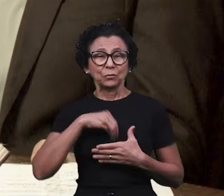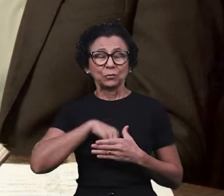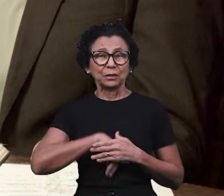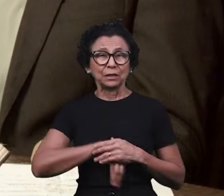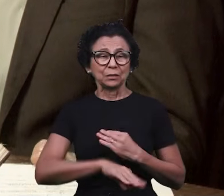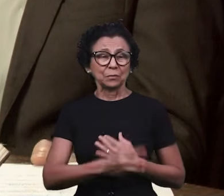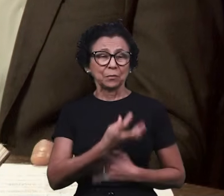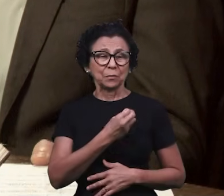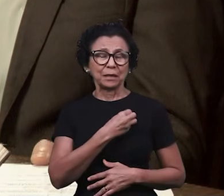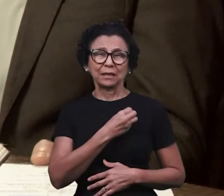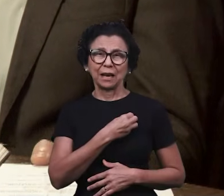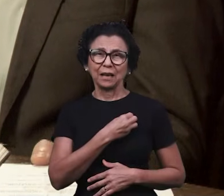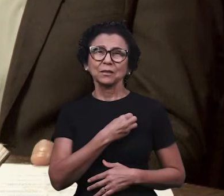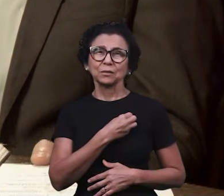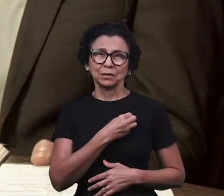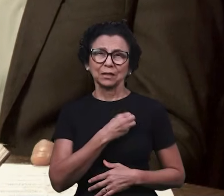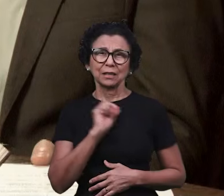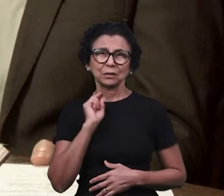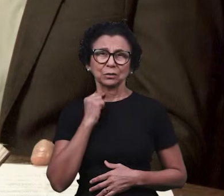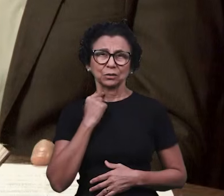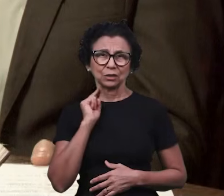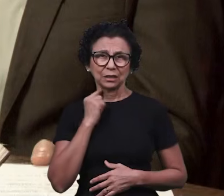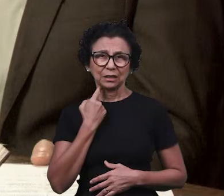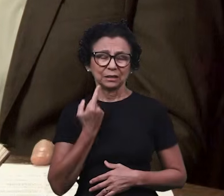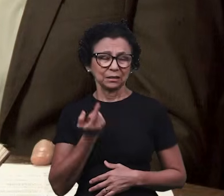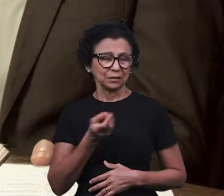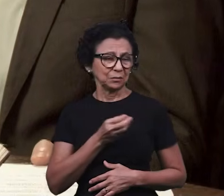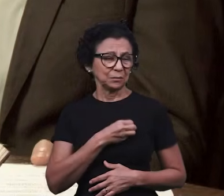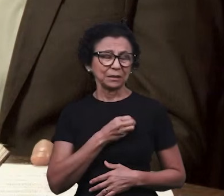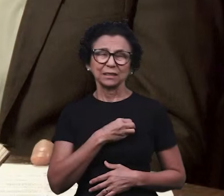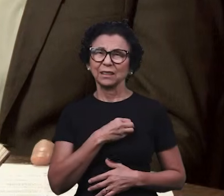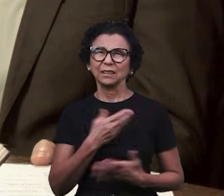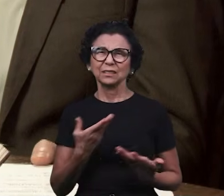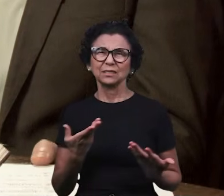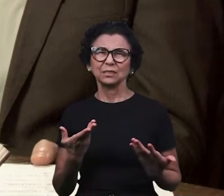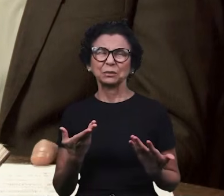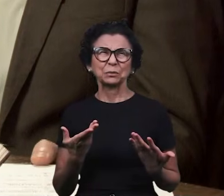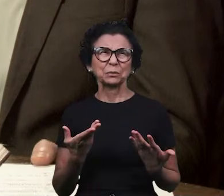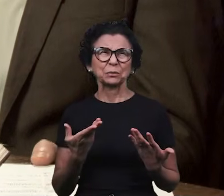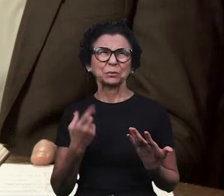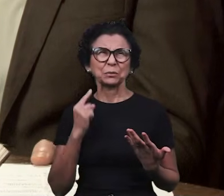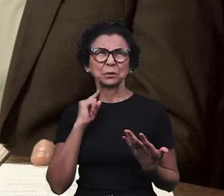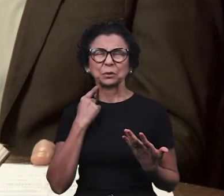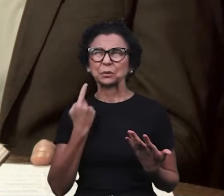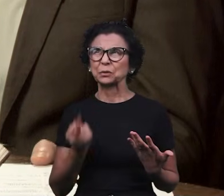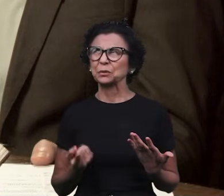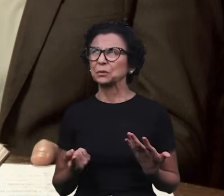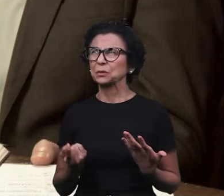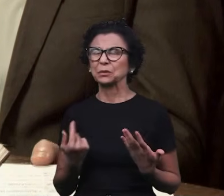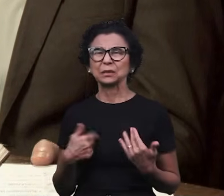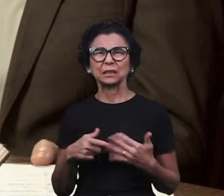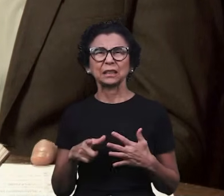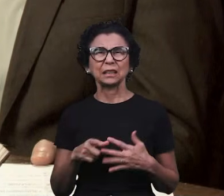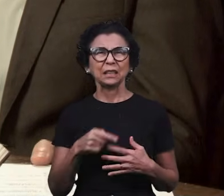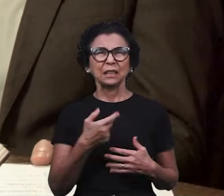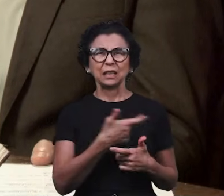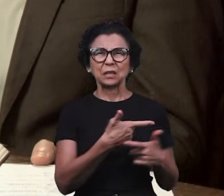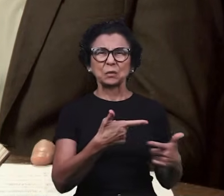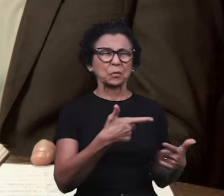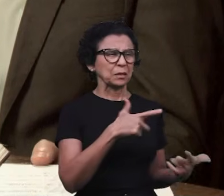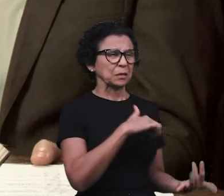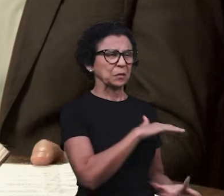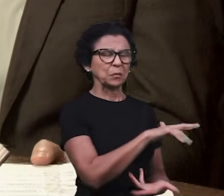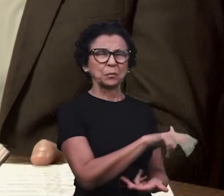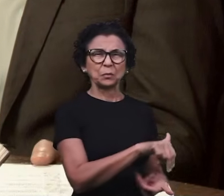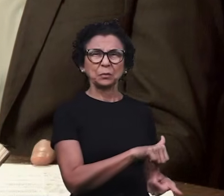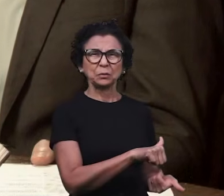experiência do filho pródigo, né? Quando você chega, você voltou, mesmo quem voltou, você não vem com essas vestes do mundo para cá, não. Mal cheiroso,